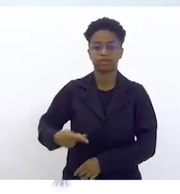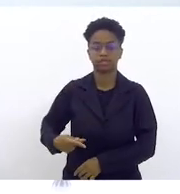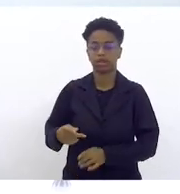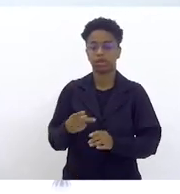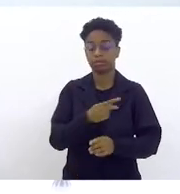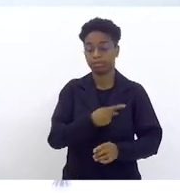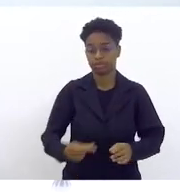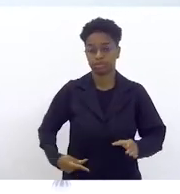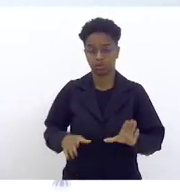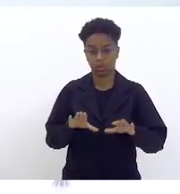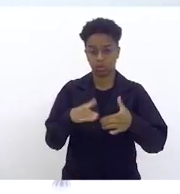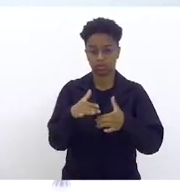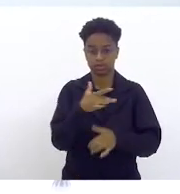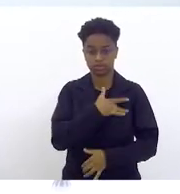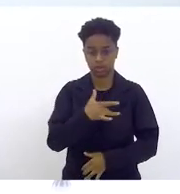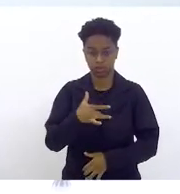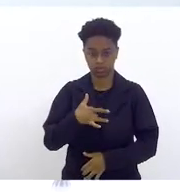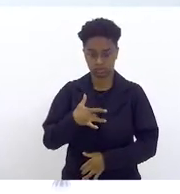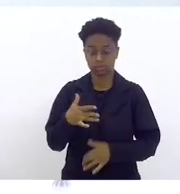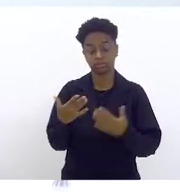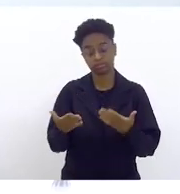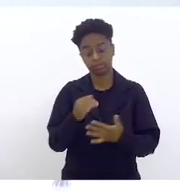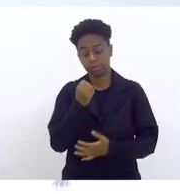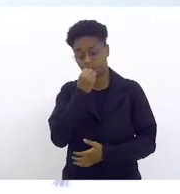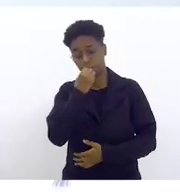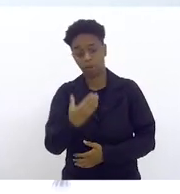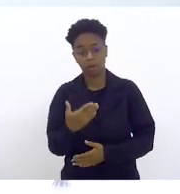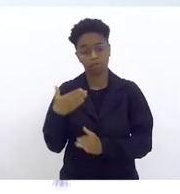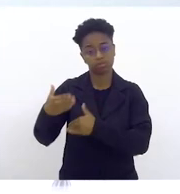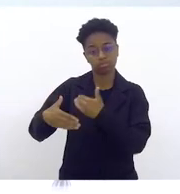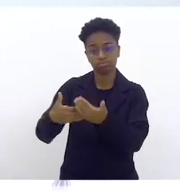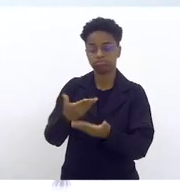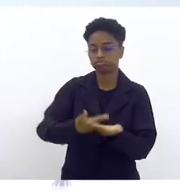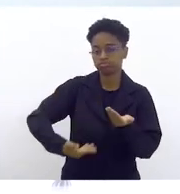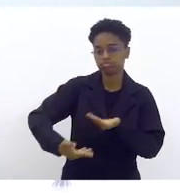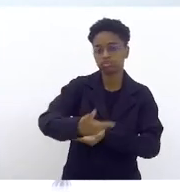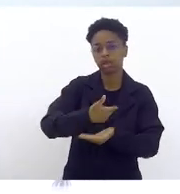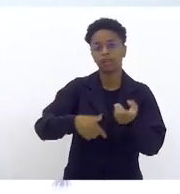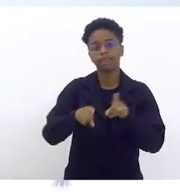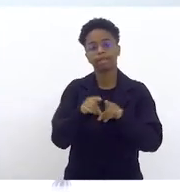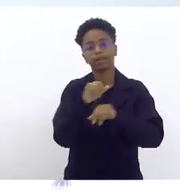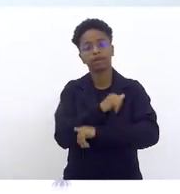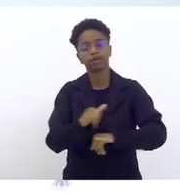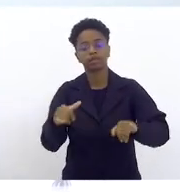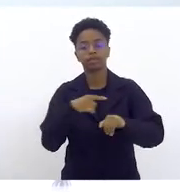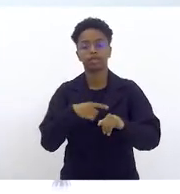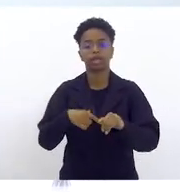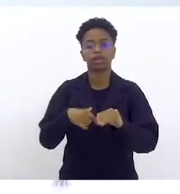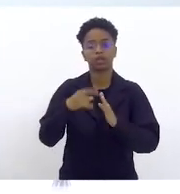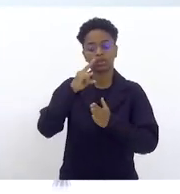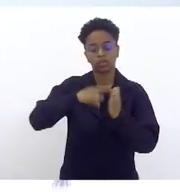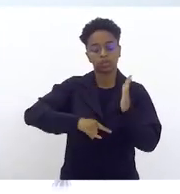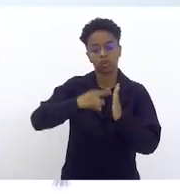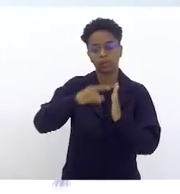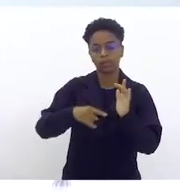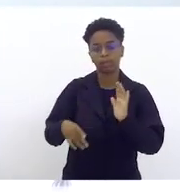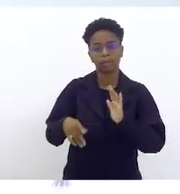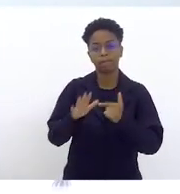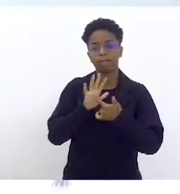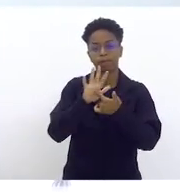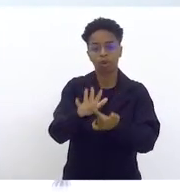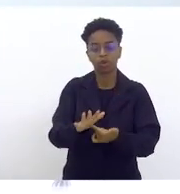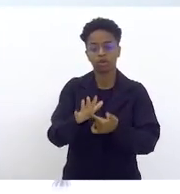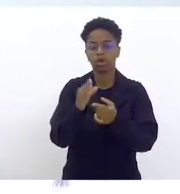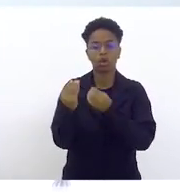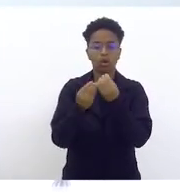diálogos estão sendo abertos Isso é muito bom queria dizer que segundo a nota técnica né a importância dessa reunião